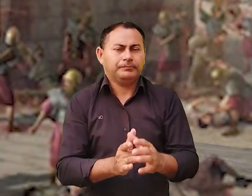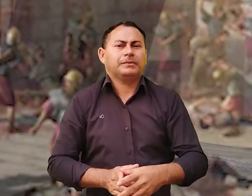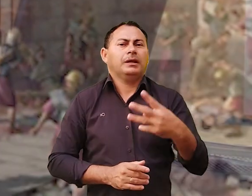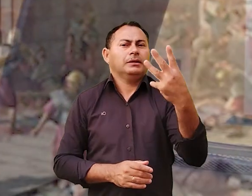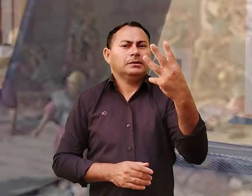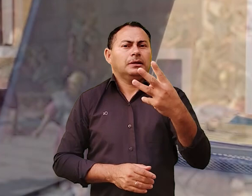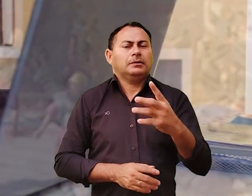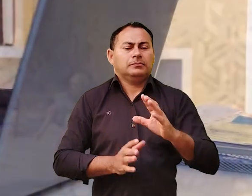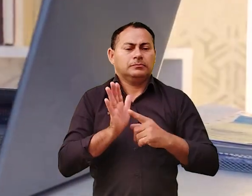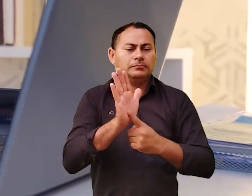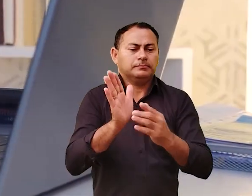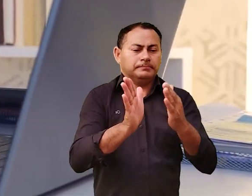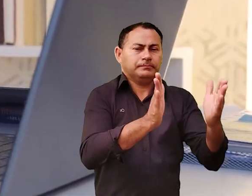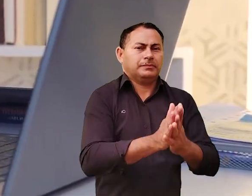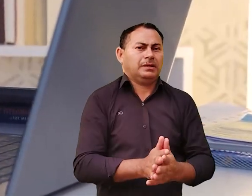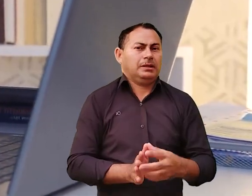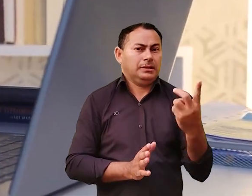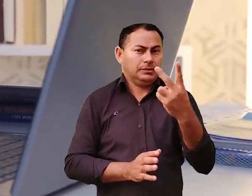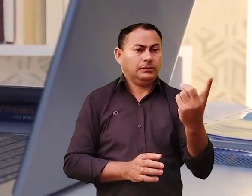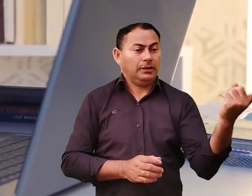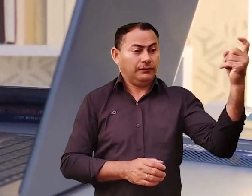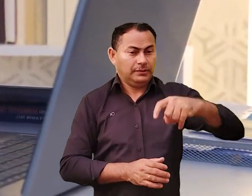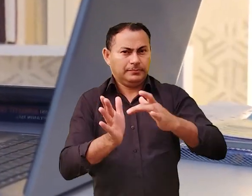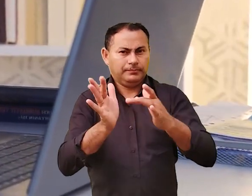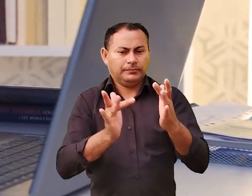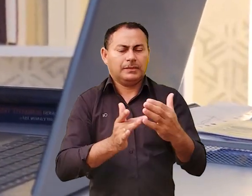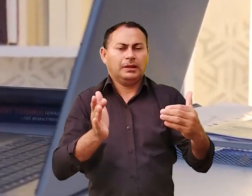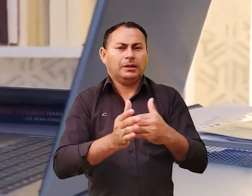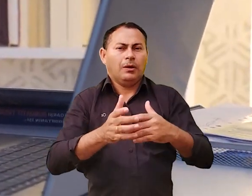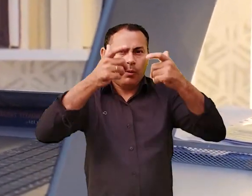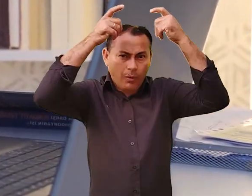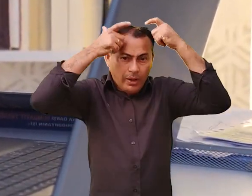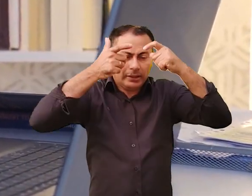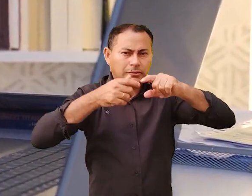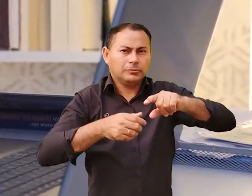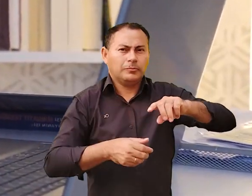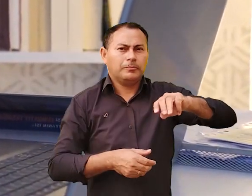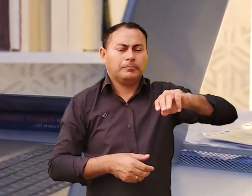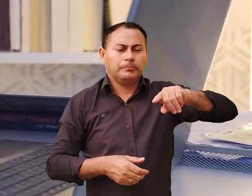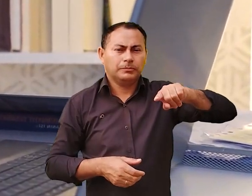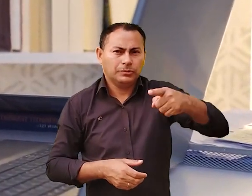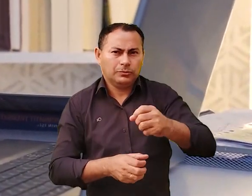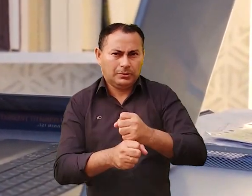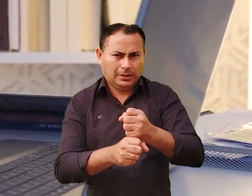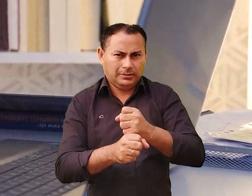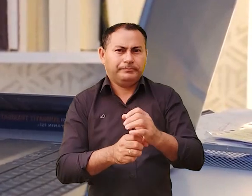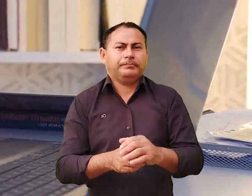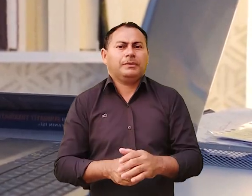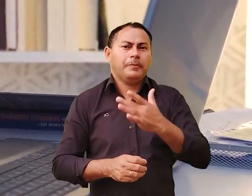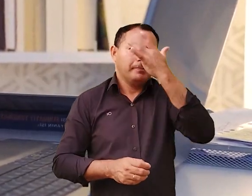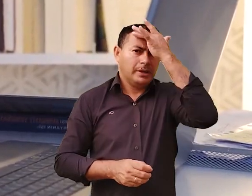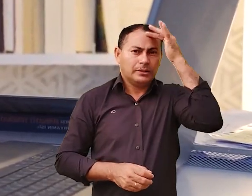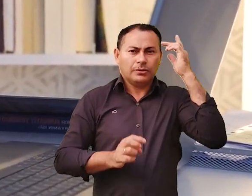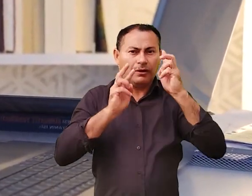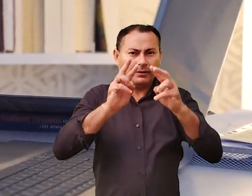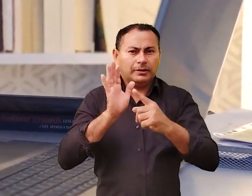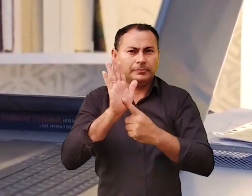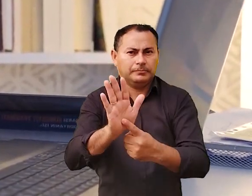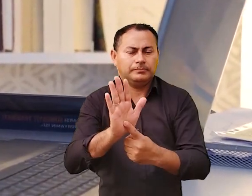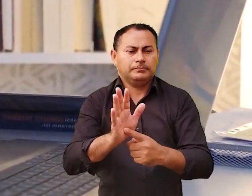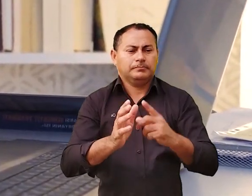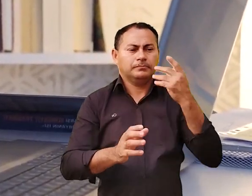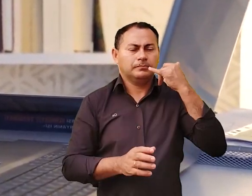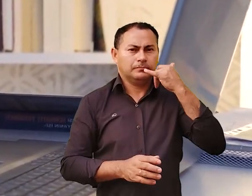A terceira cena iria da segunda vinda de Jesus até o reinado do milênio. É assim que algumas pessoas veem as 3 cenas